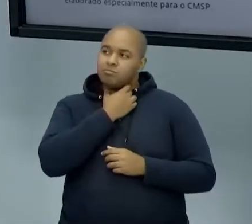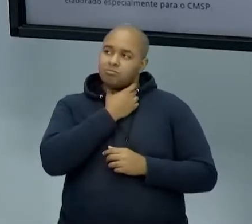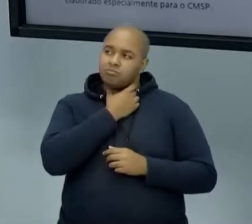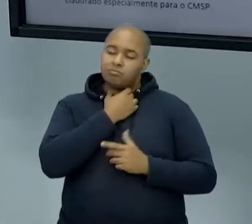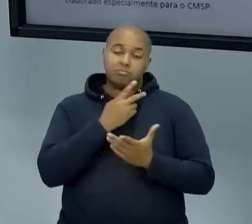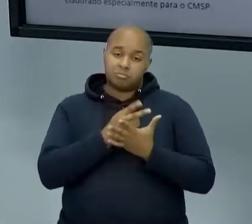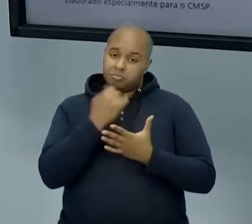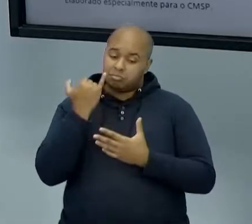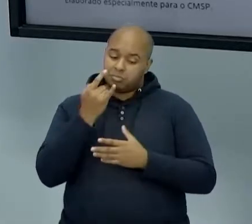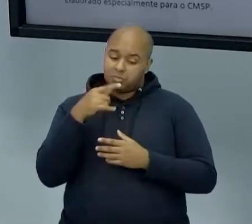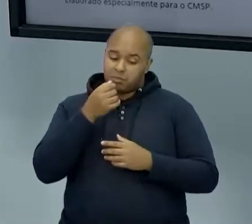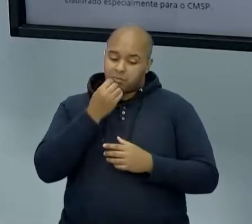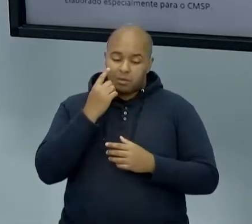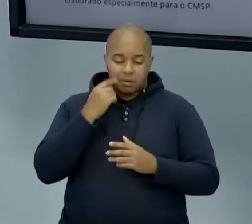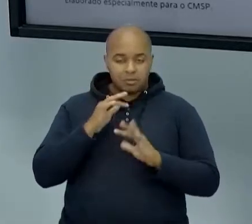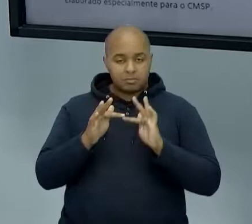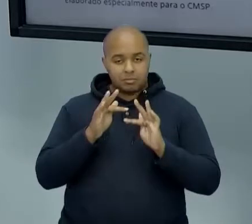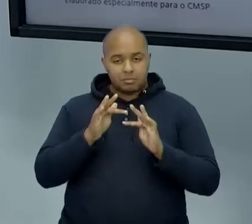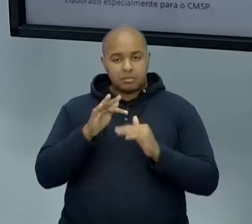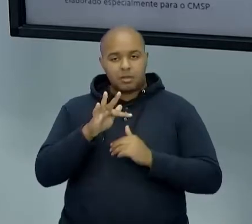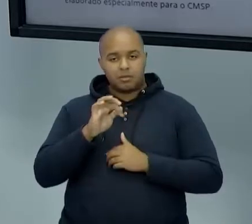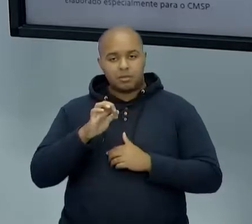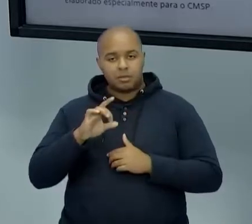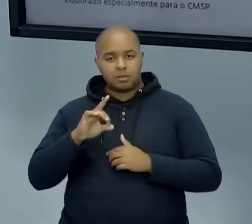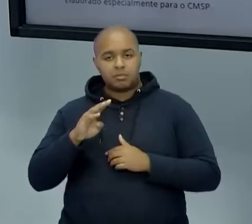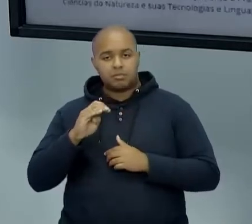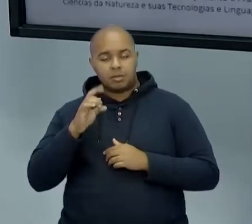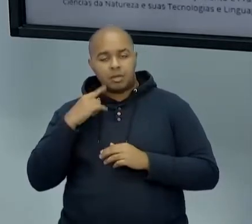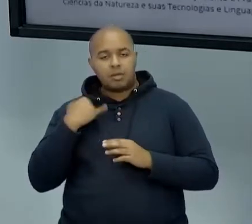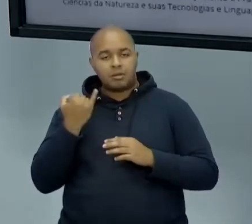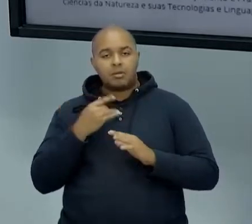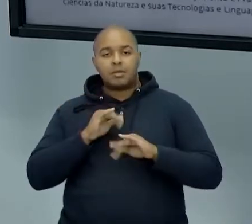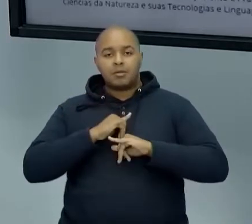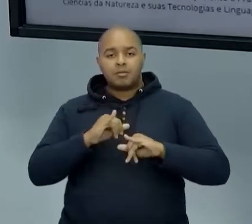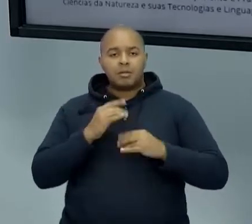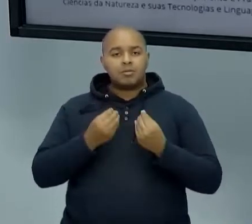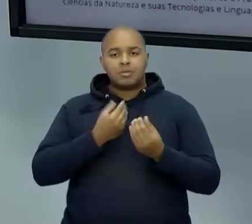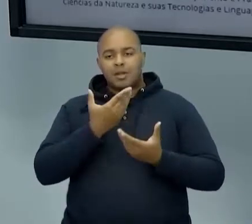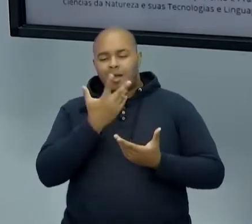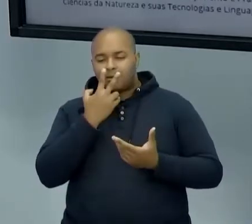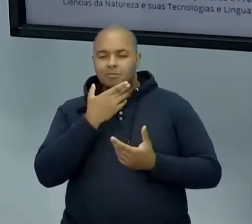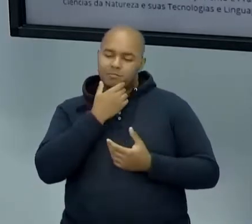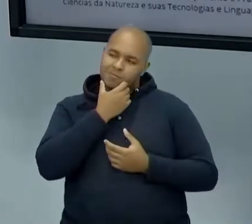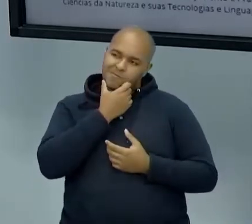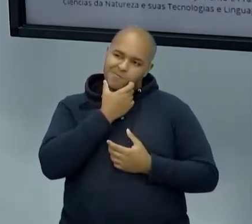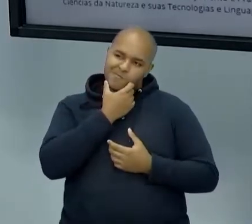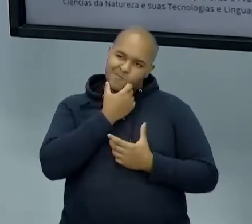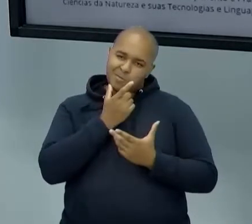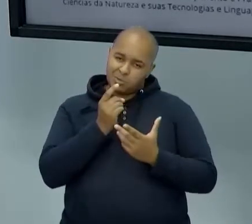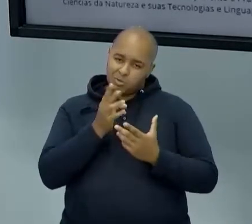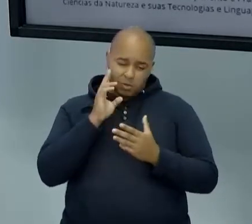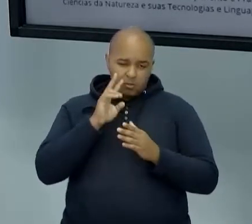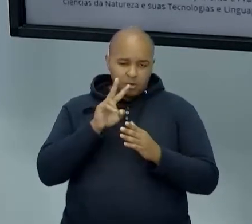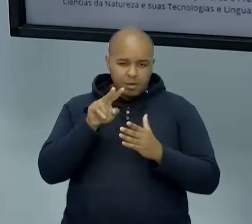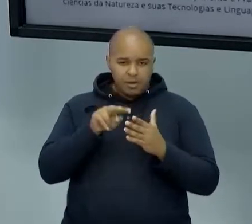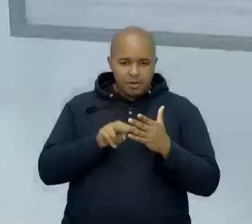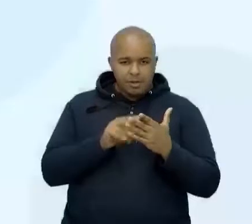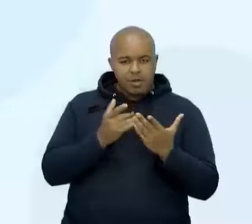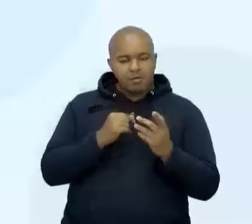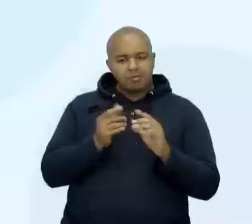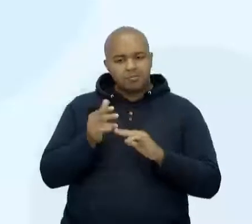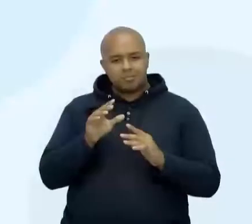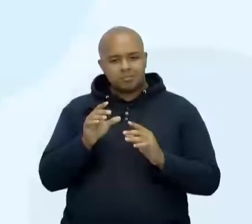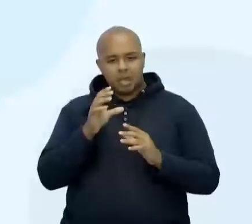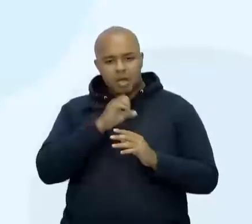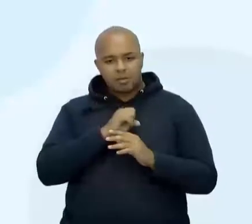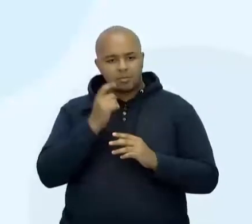muito importante esse feedback aí, esse retorno para nós. E aí nós vamos aí só dar uma olhadinha aí por cima,